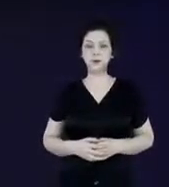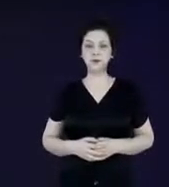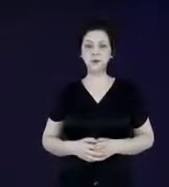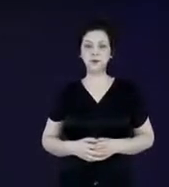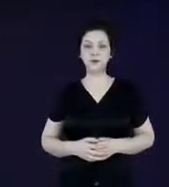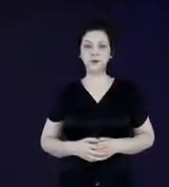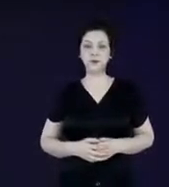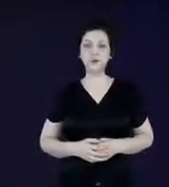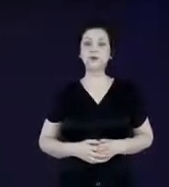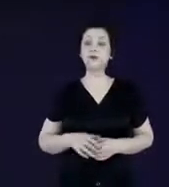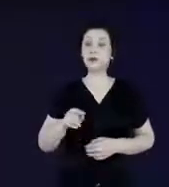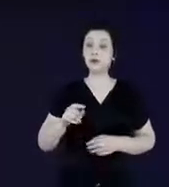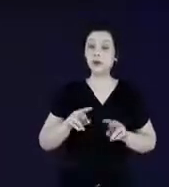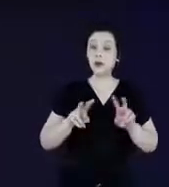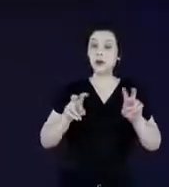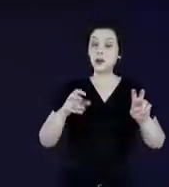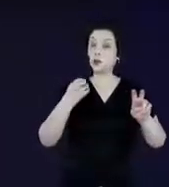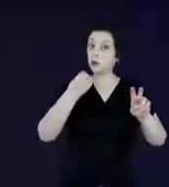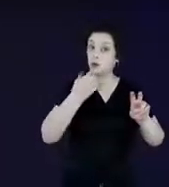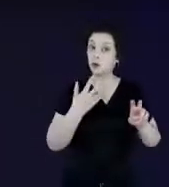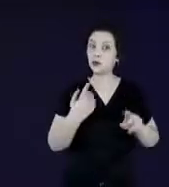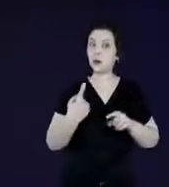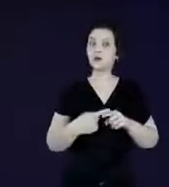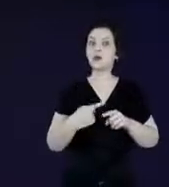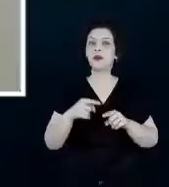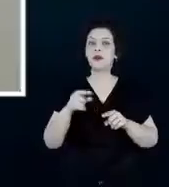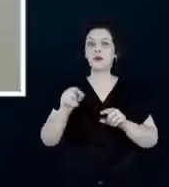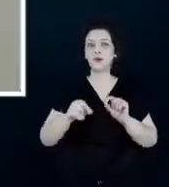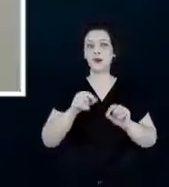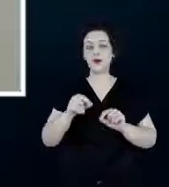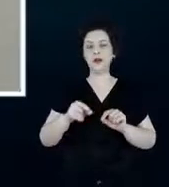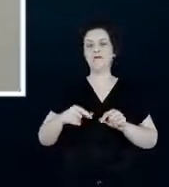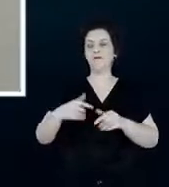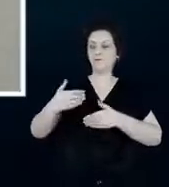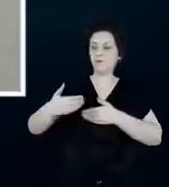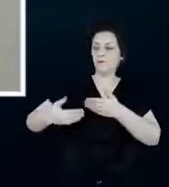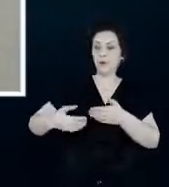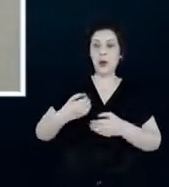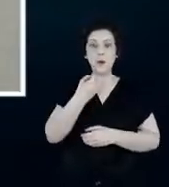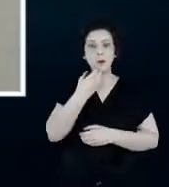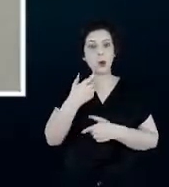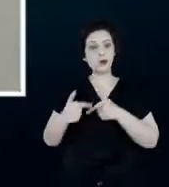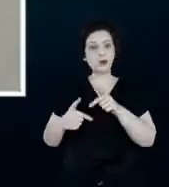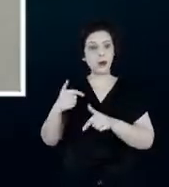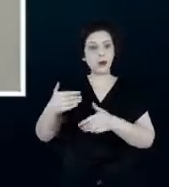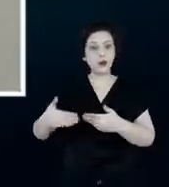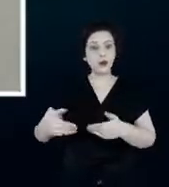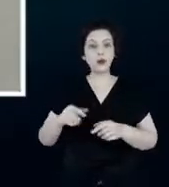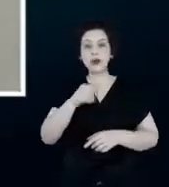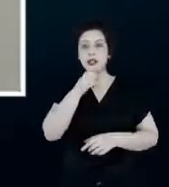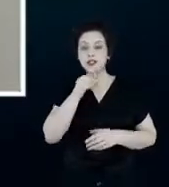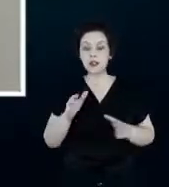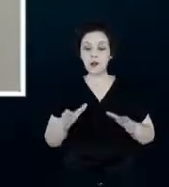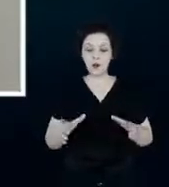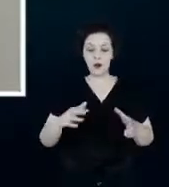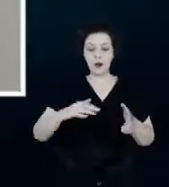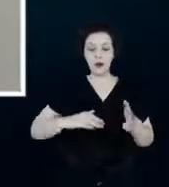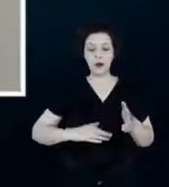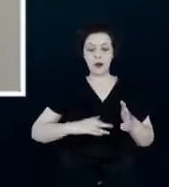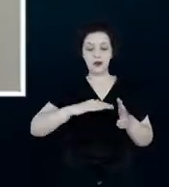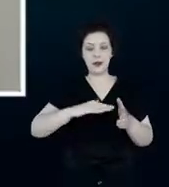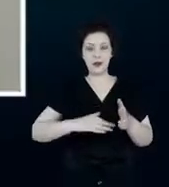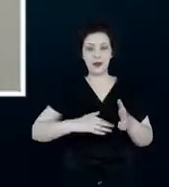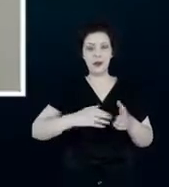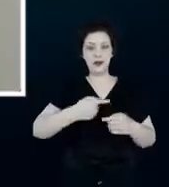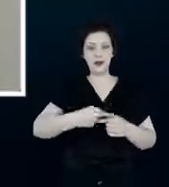Essa pergunta é muito boa, porque, no fundo, eu acho que a ANEEL tem feito um bom trabalho, né, com isso. A gente estava falando aqui de baterias